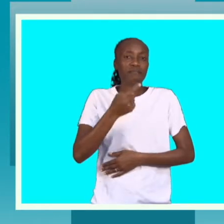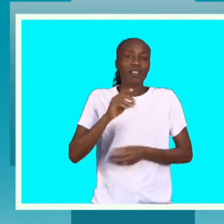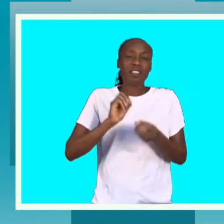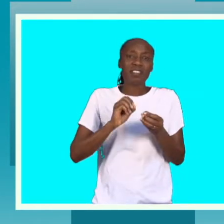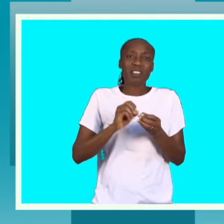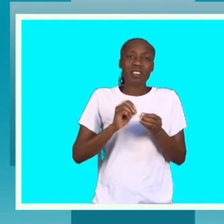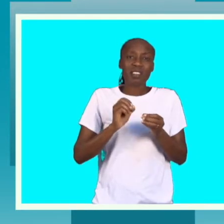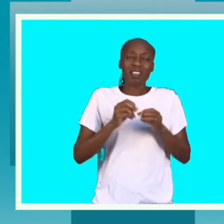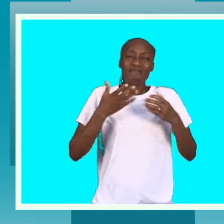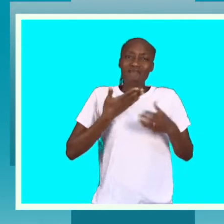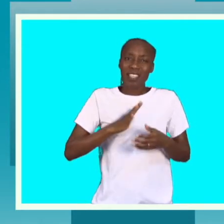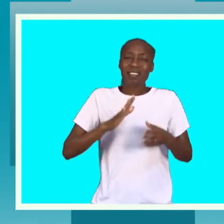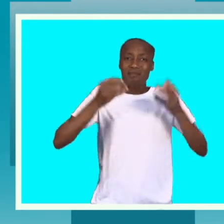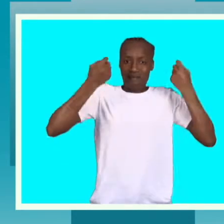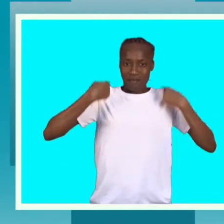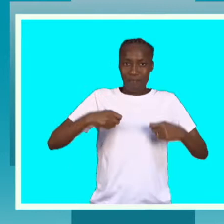Já estou vindo.